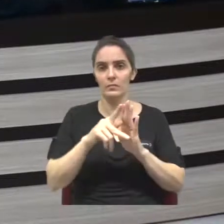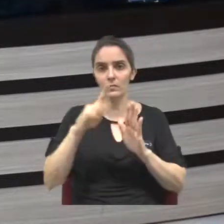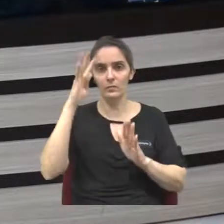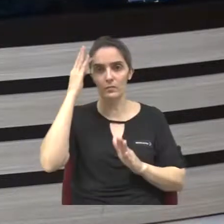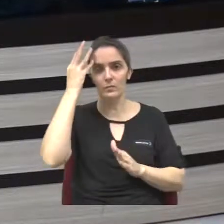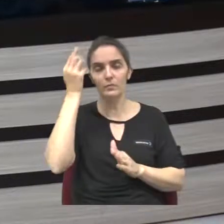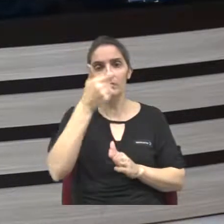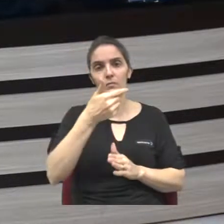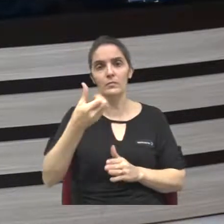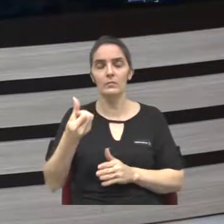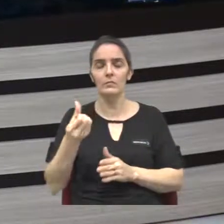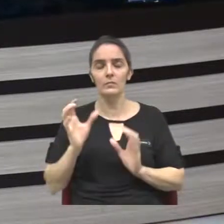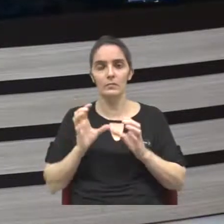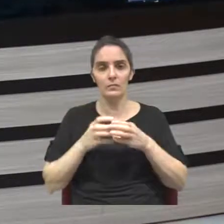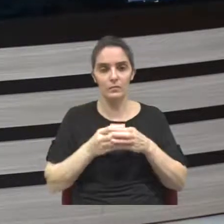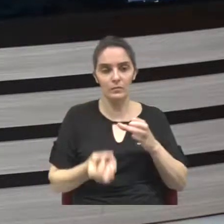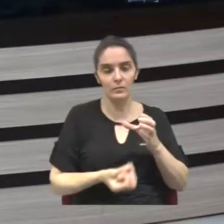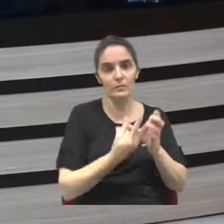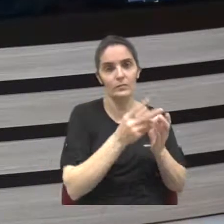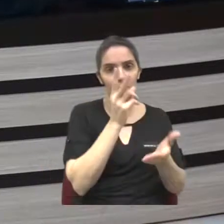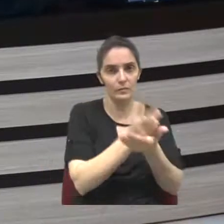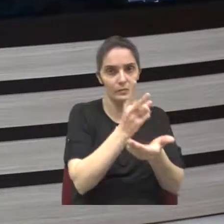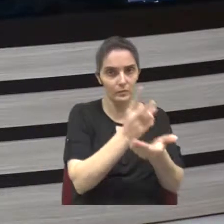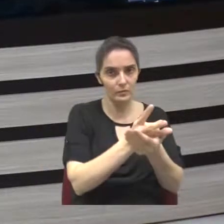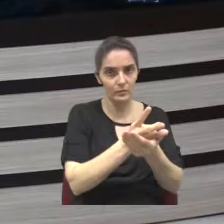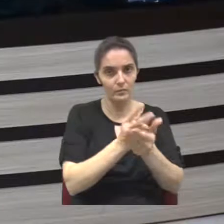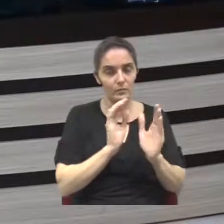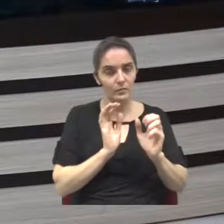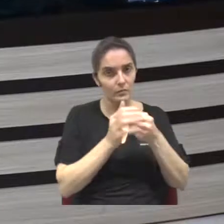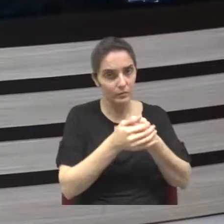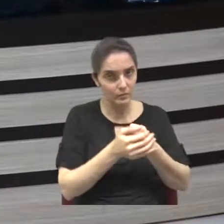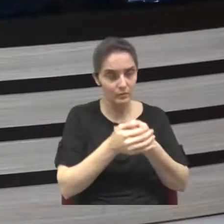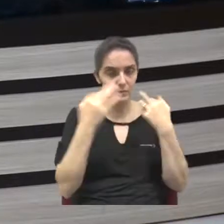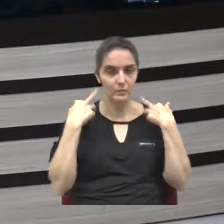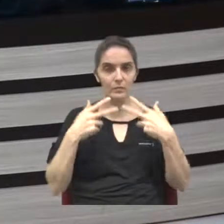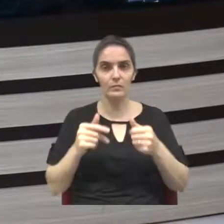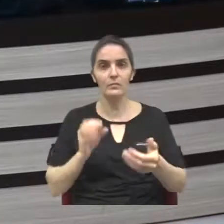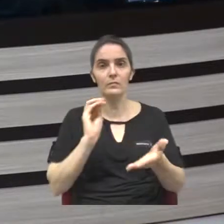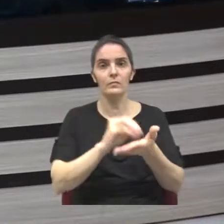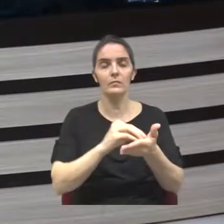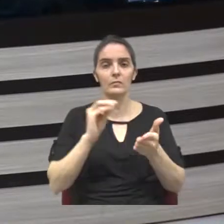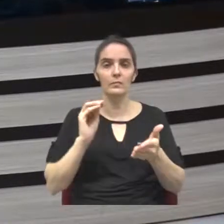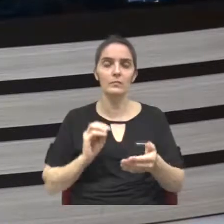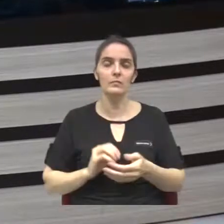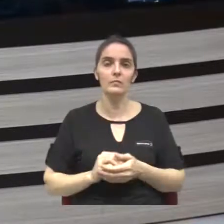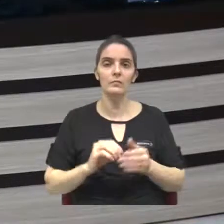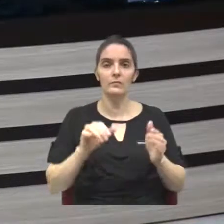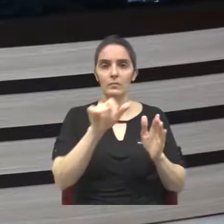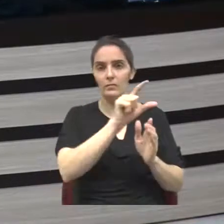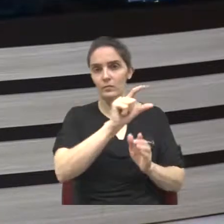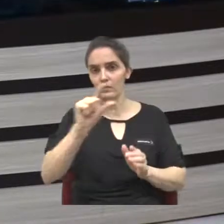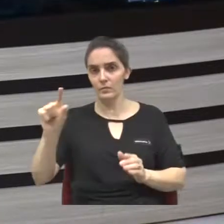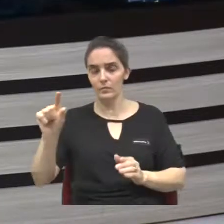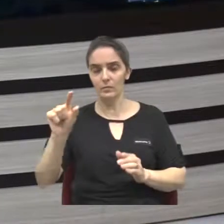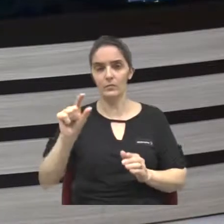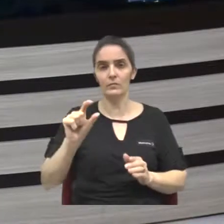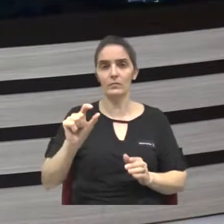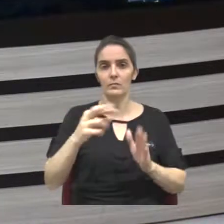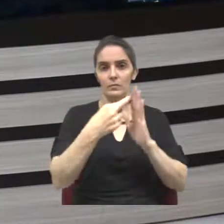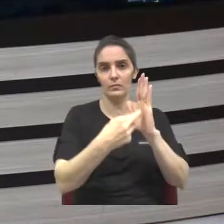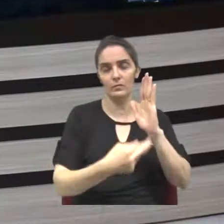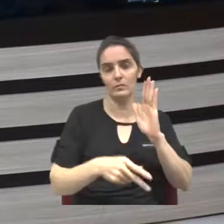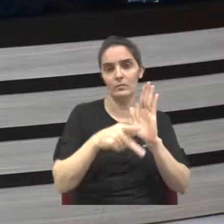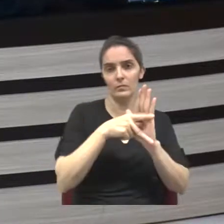cria comissão permanente em defesa dos animais, modifica e acrescenta a linha e dispositivos do regimento interno da Câmara